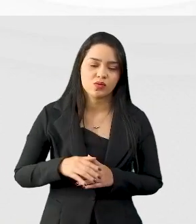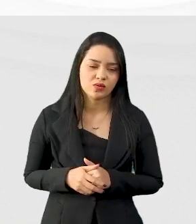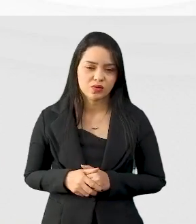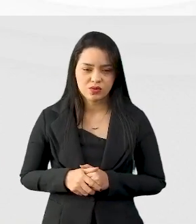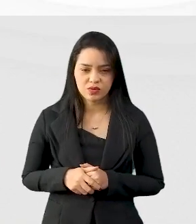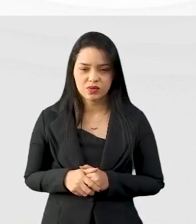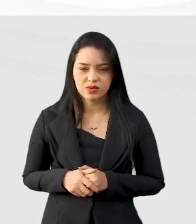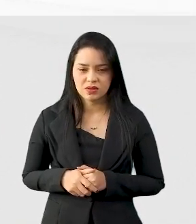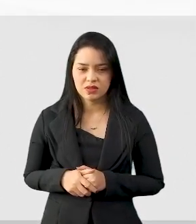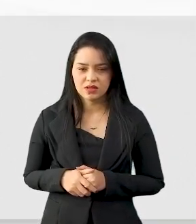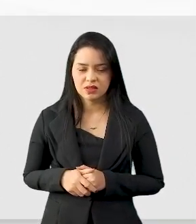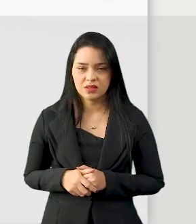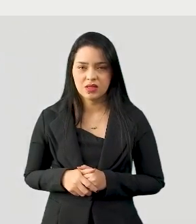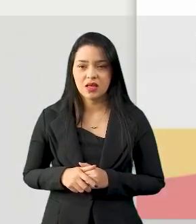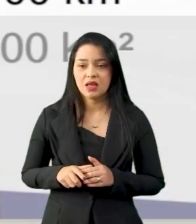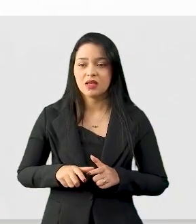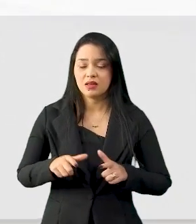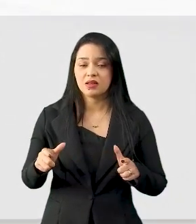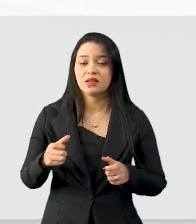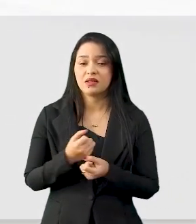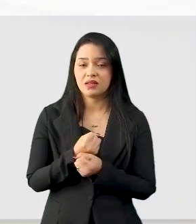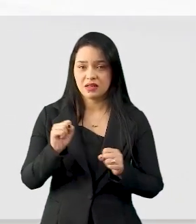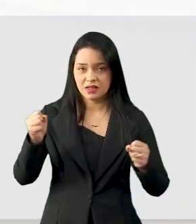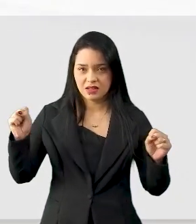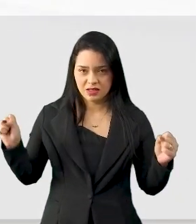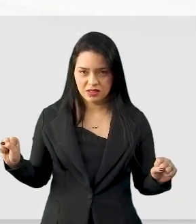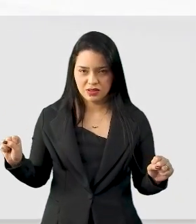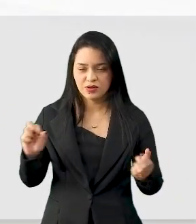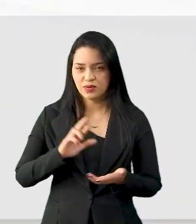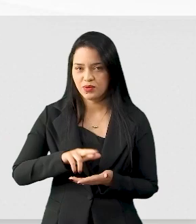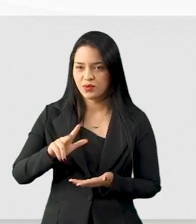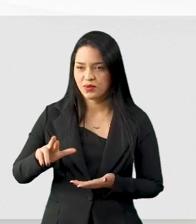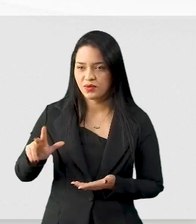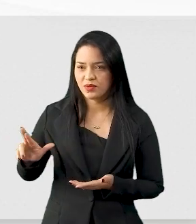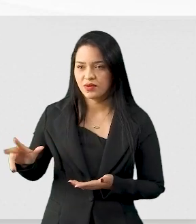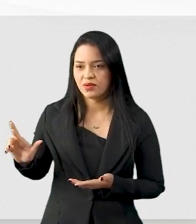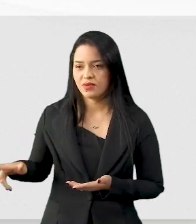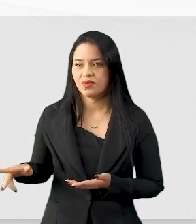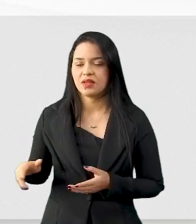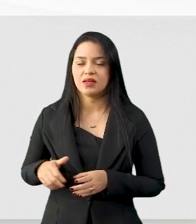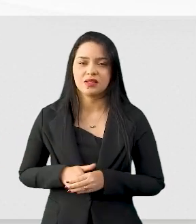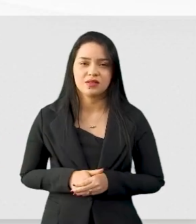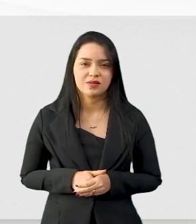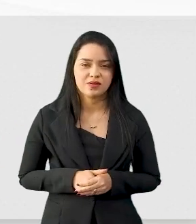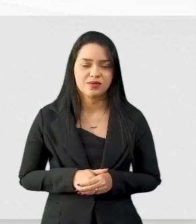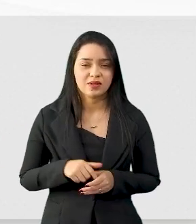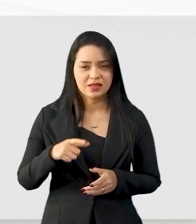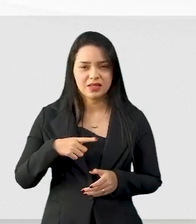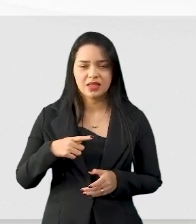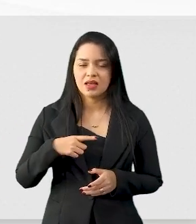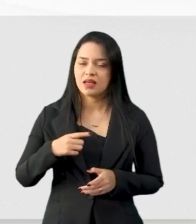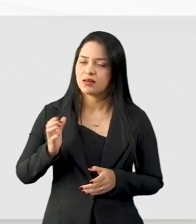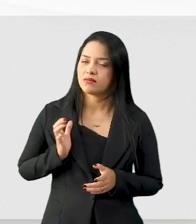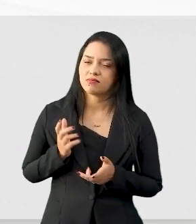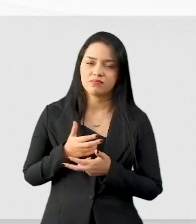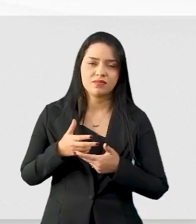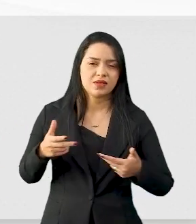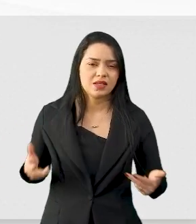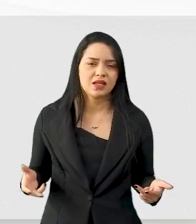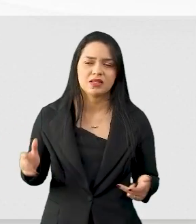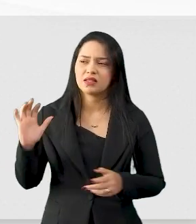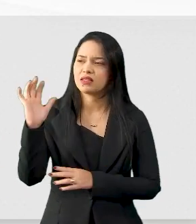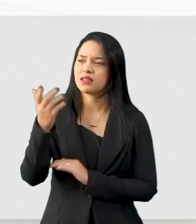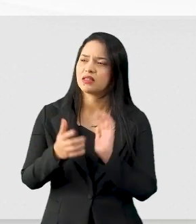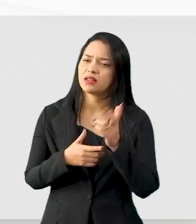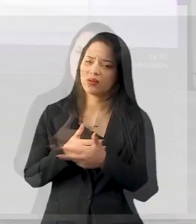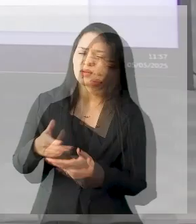gente, um território extremamente grande e diverso, tá certo? O que confere essa grande riqueza, tanto de